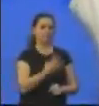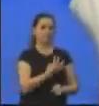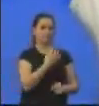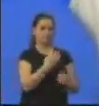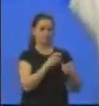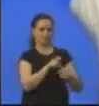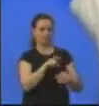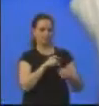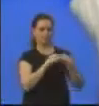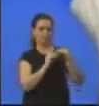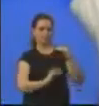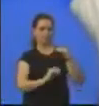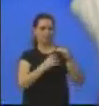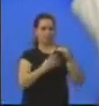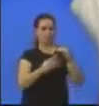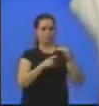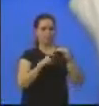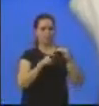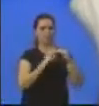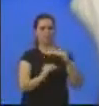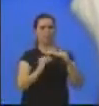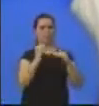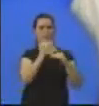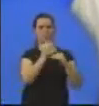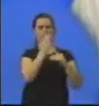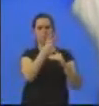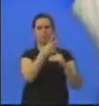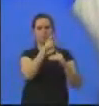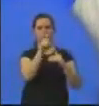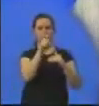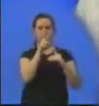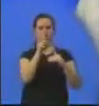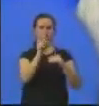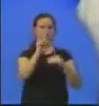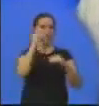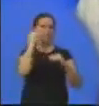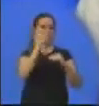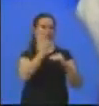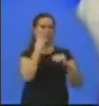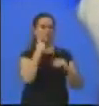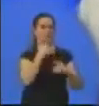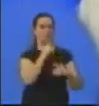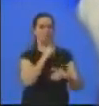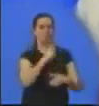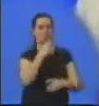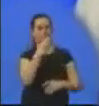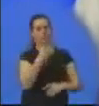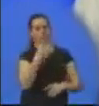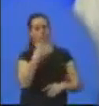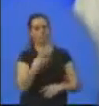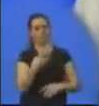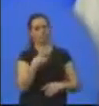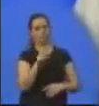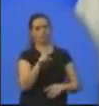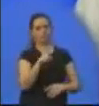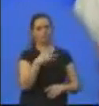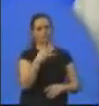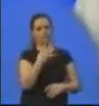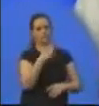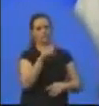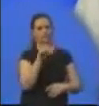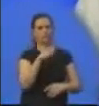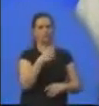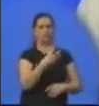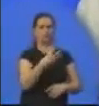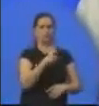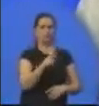embaixo. O seno de 3x está embaixo, tem que aparecer um 3x em cima. Aí eu vejo, bom, tem 4x e tem 3x. O x tudo bem, mas o 3 e o